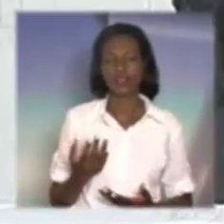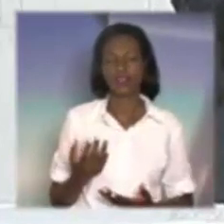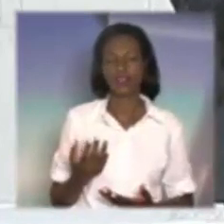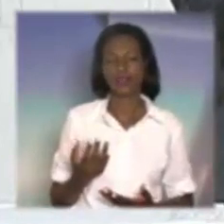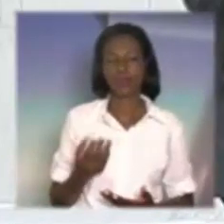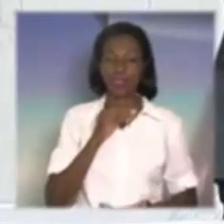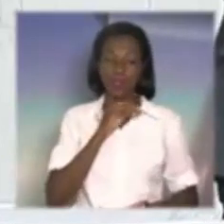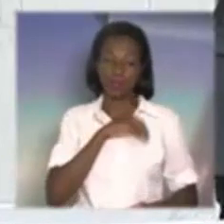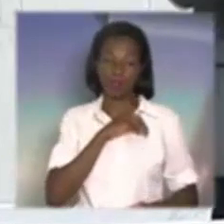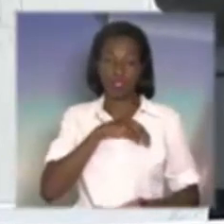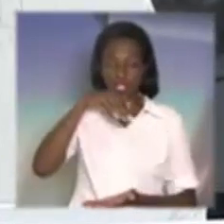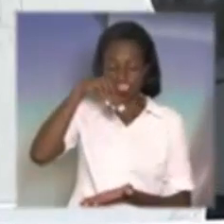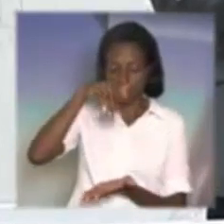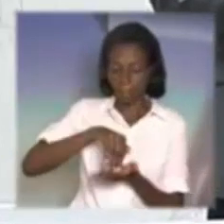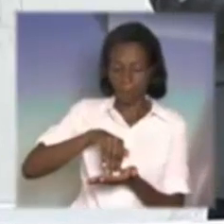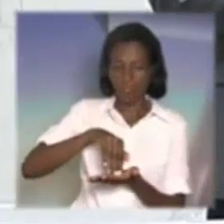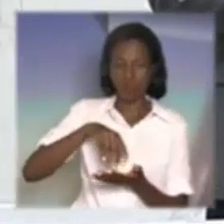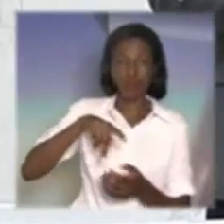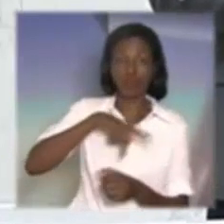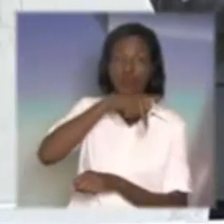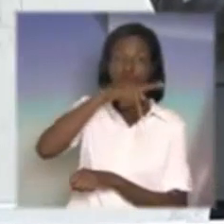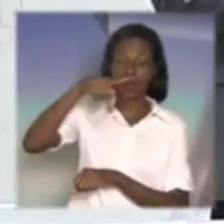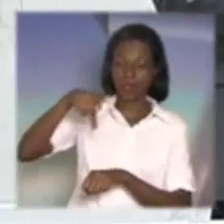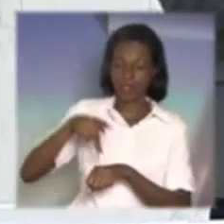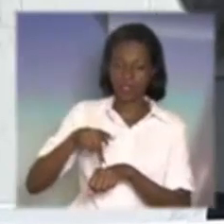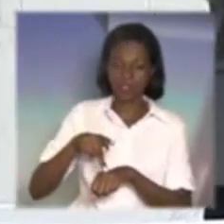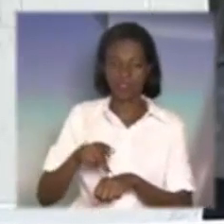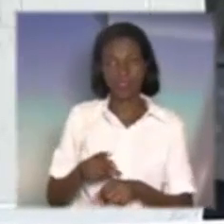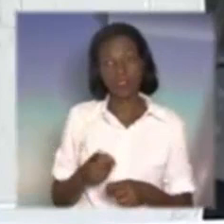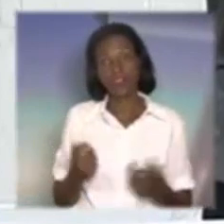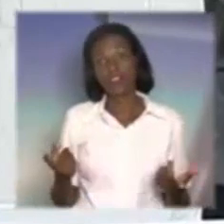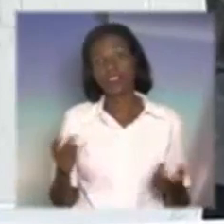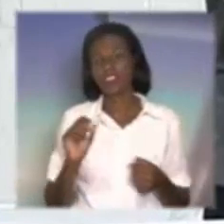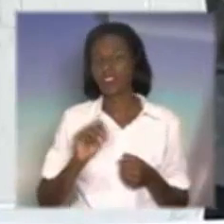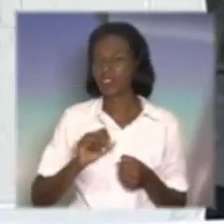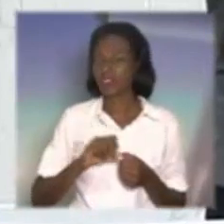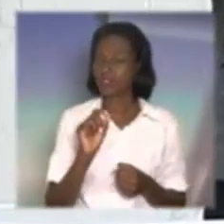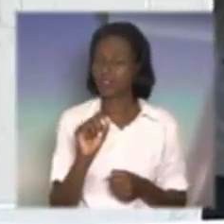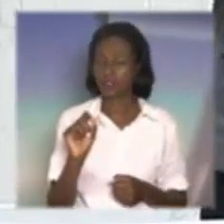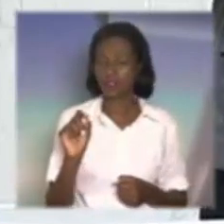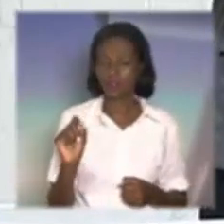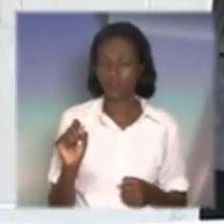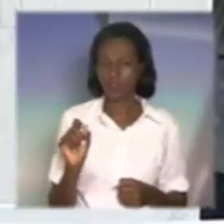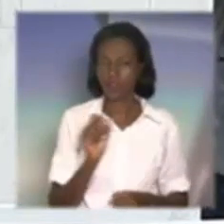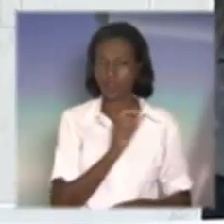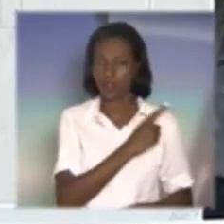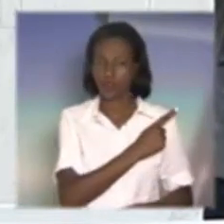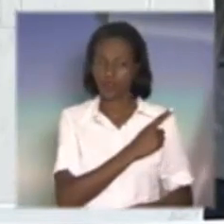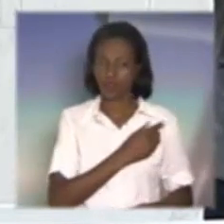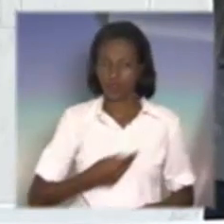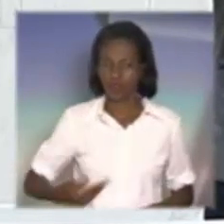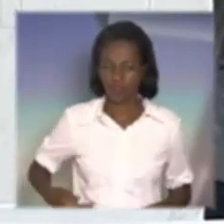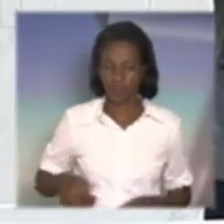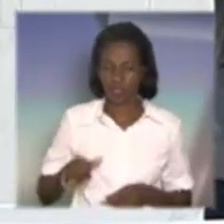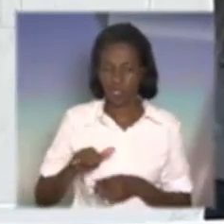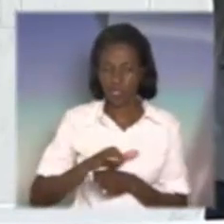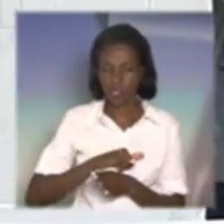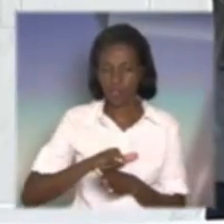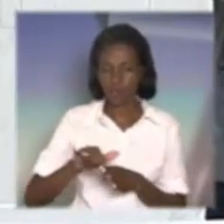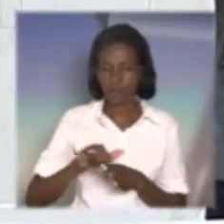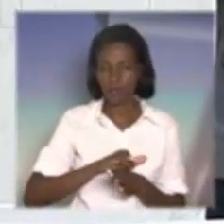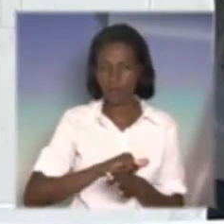salário ao piso Nacional salarial Então o que fez o governador uma estratégia